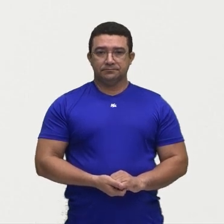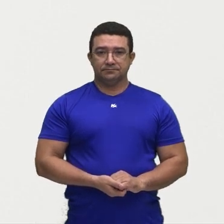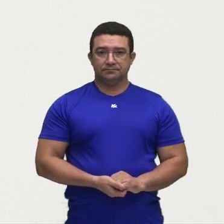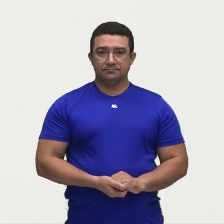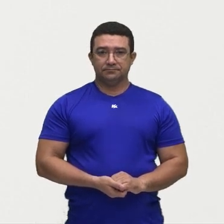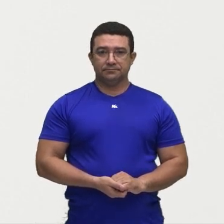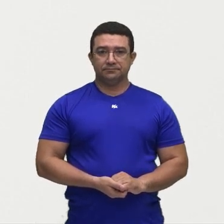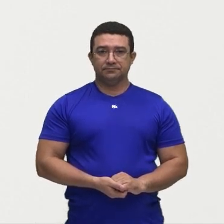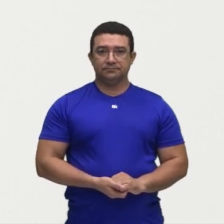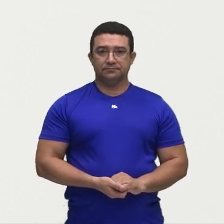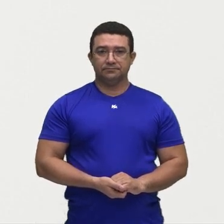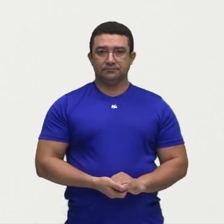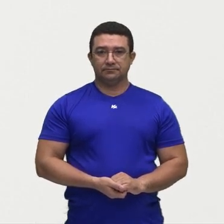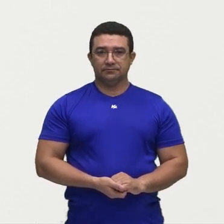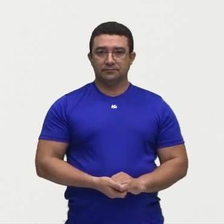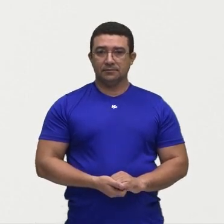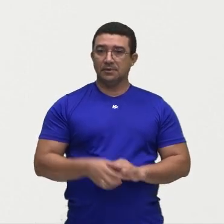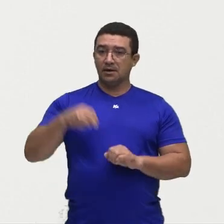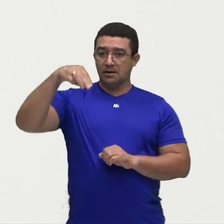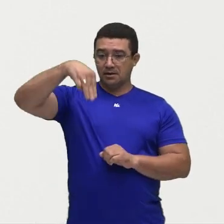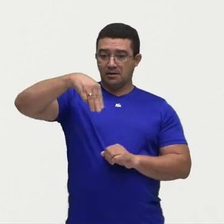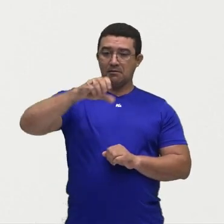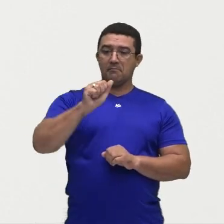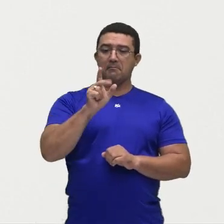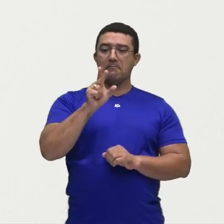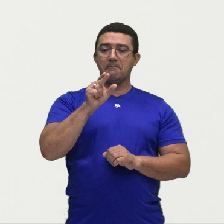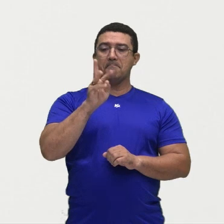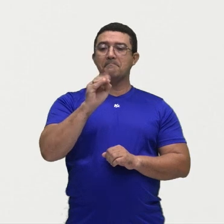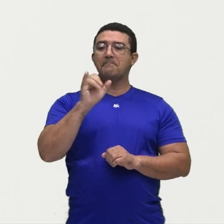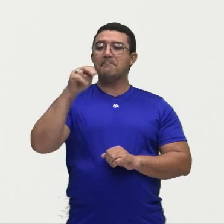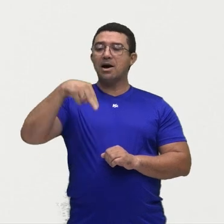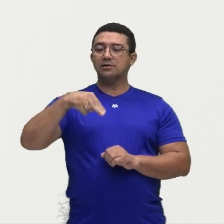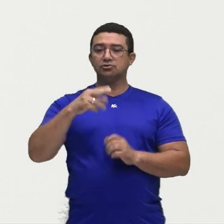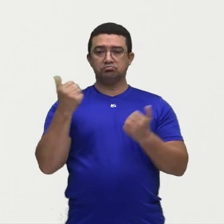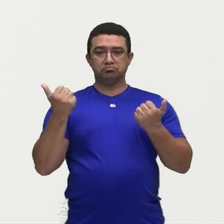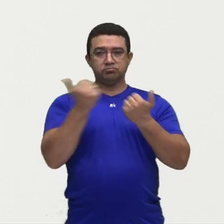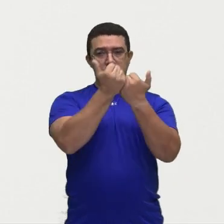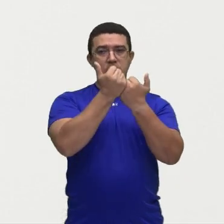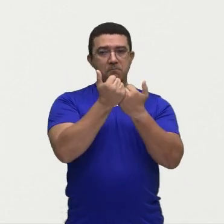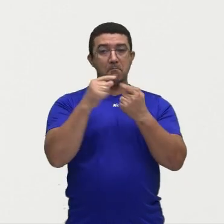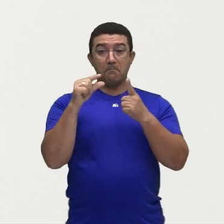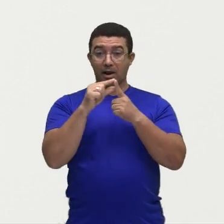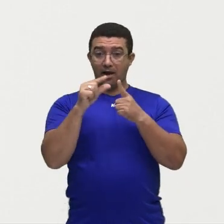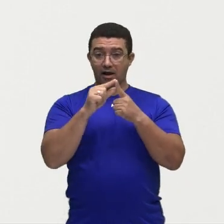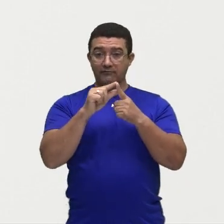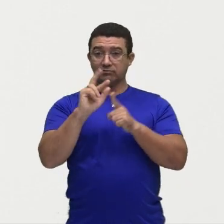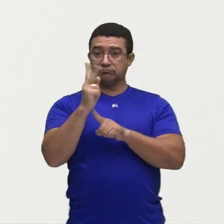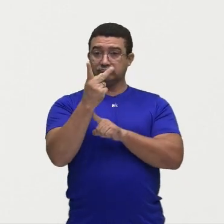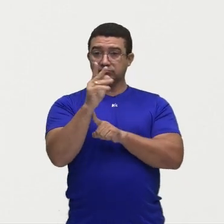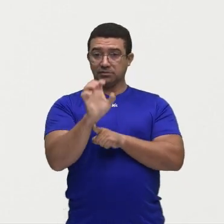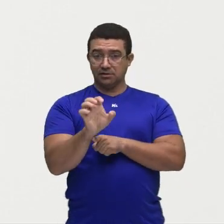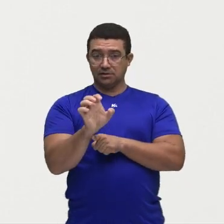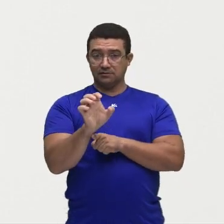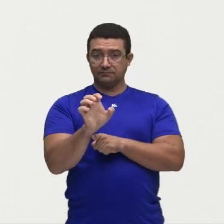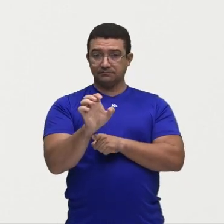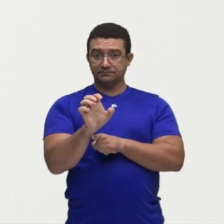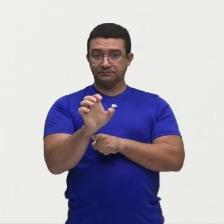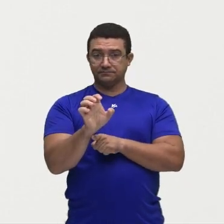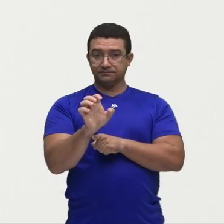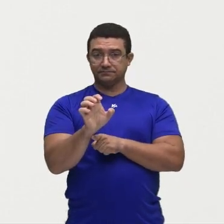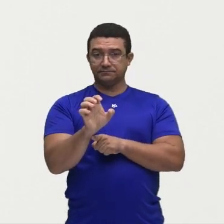he novamente. Agora aqui apareceu um nome que é Martin. Se for substituir Martin por um pronome pessoal, seria